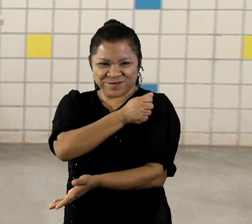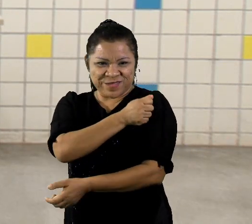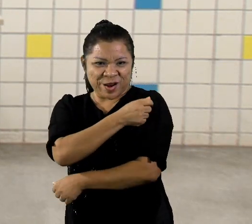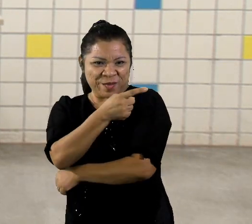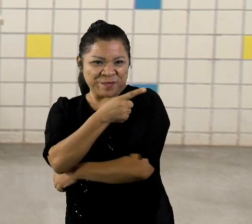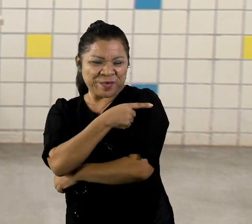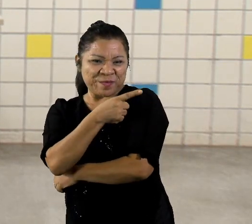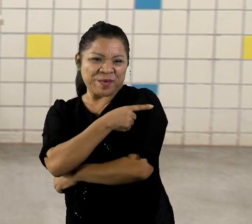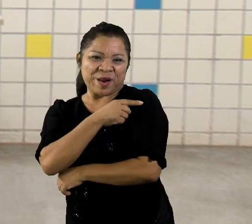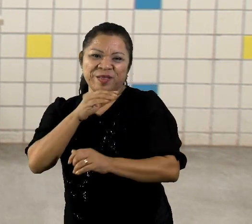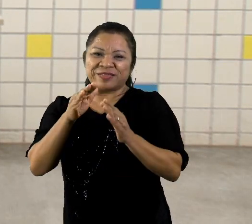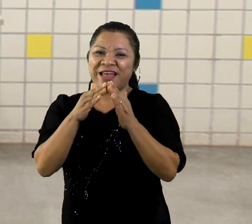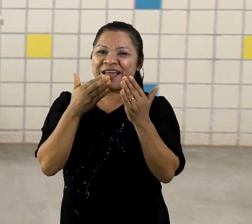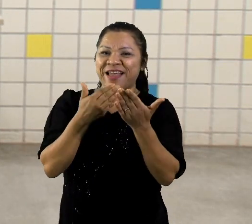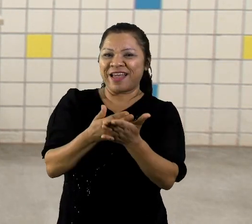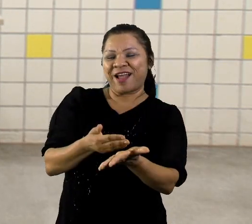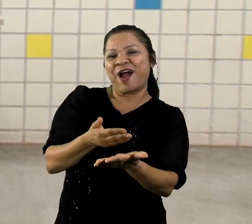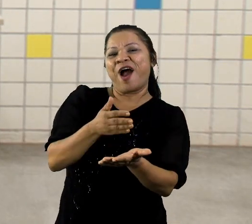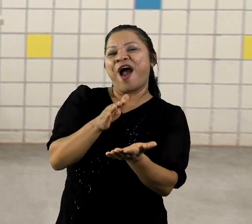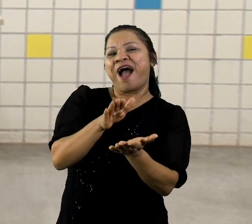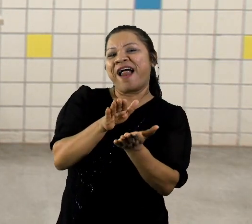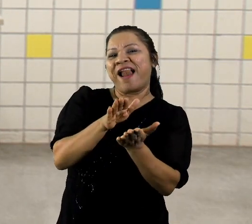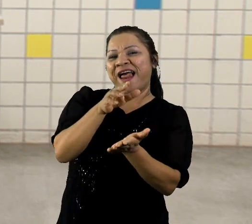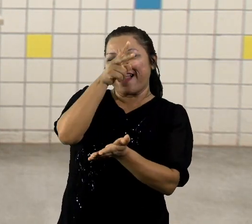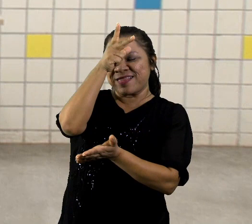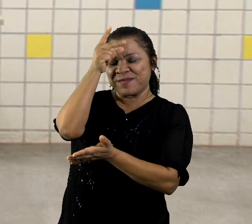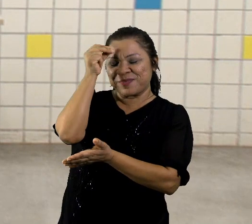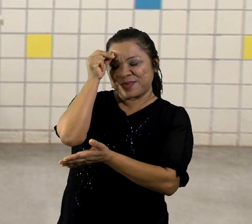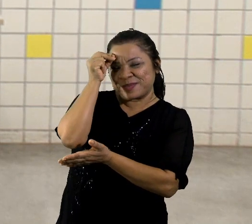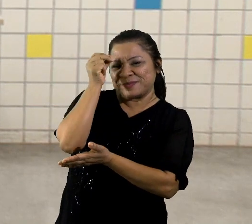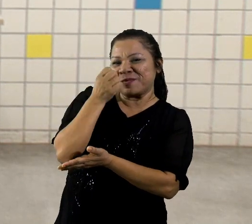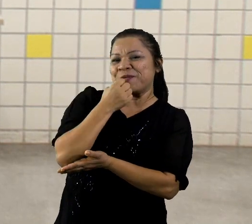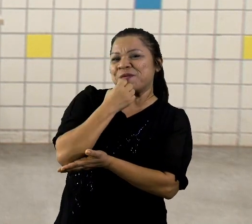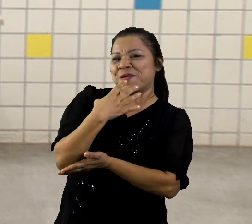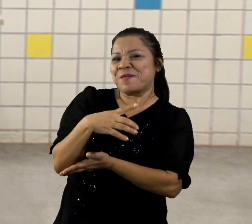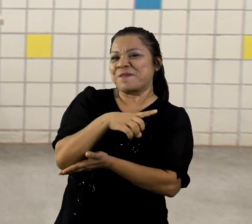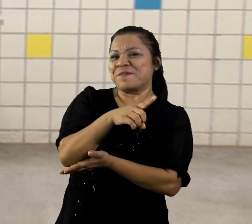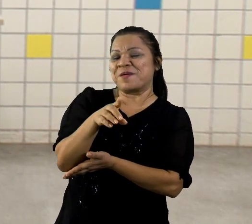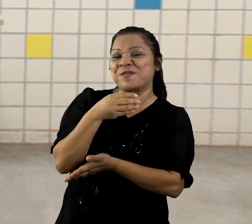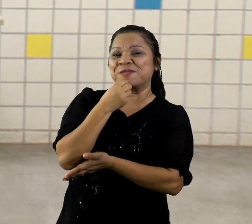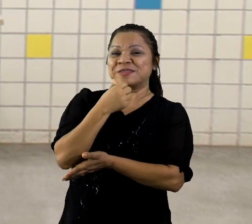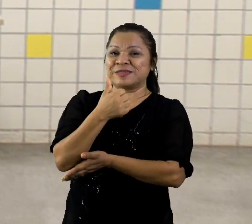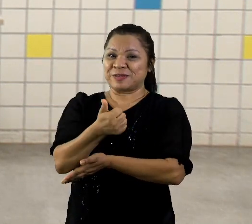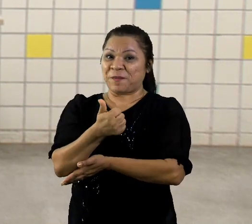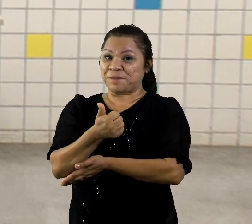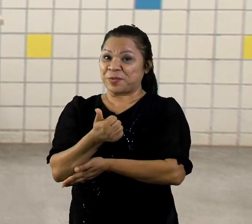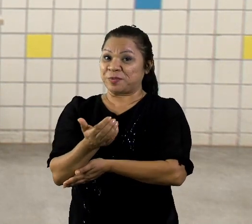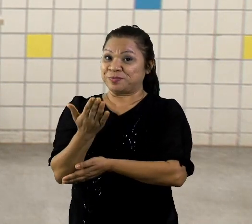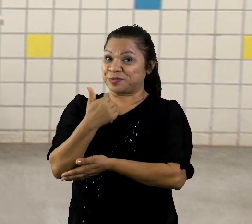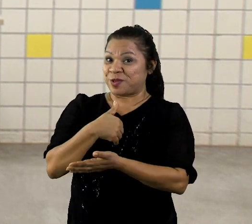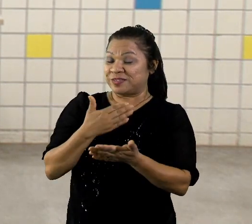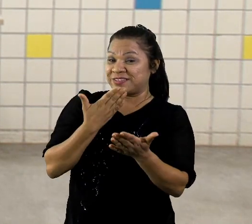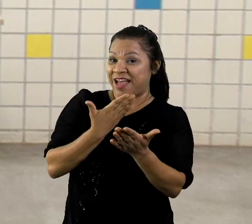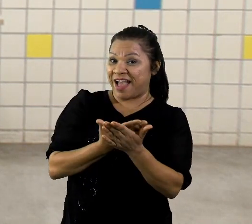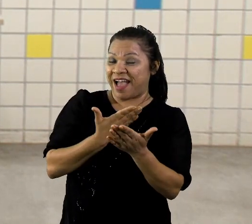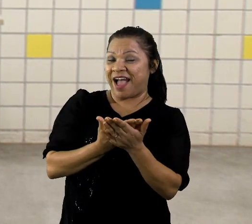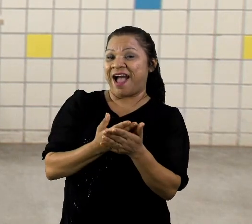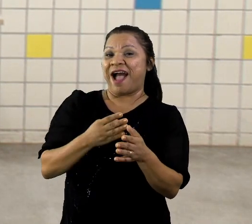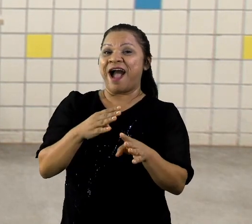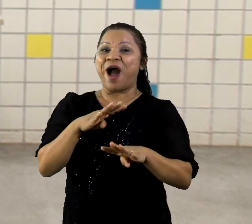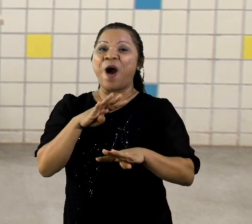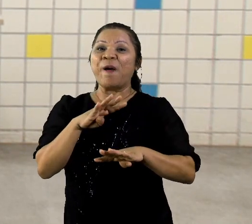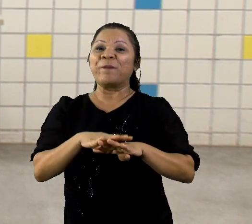de Palmas? Que bom que vocês estão bem. Ah, na nossa aula de matemática vai começar com uma musiquinha